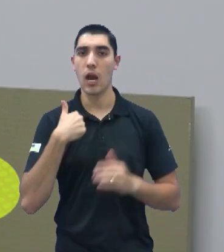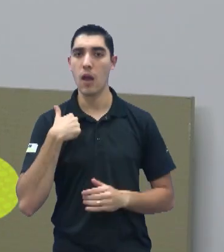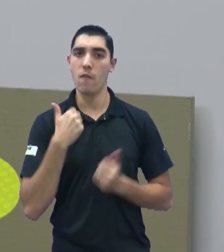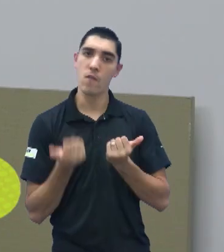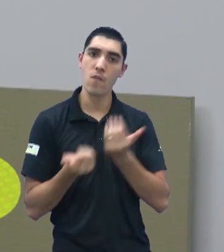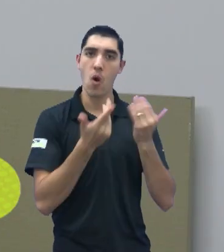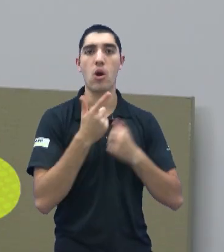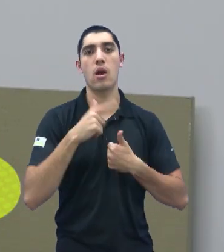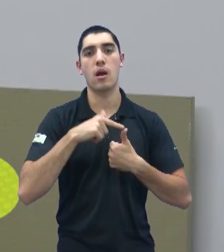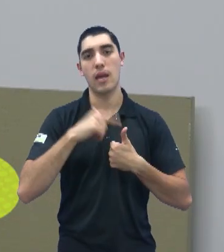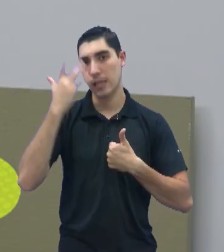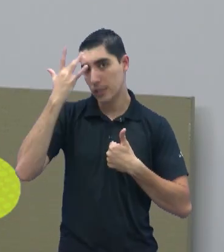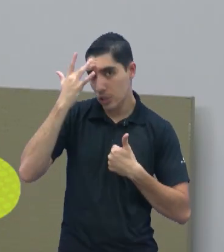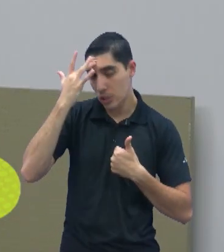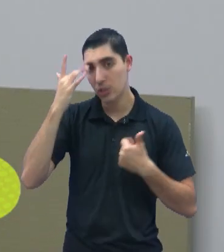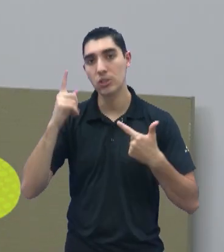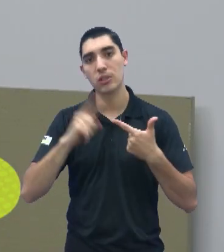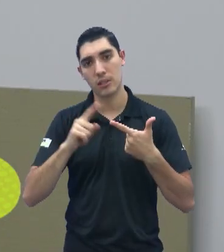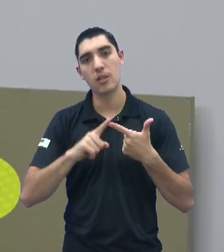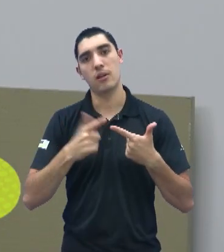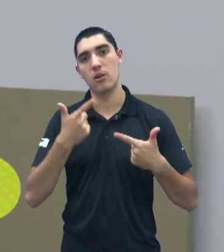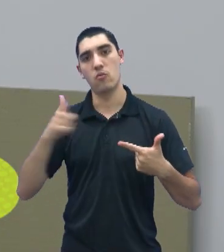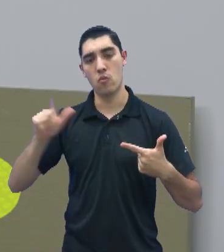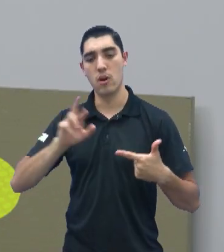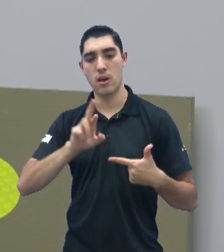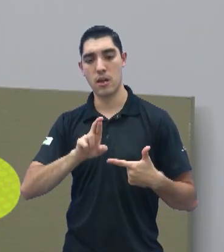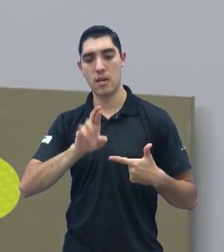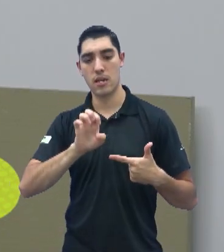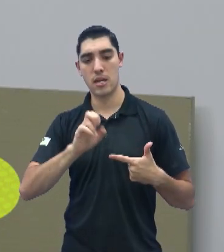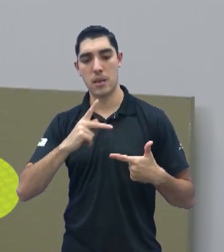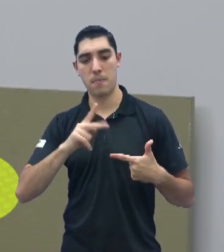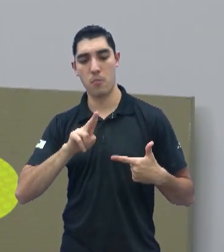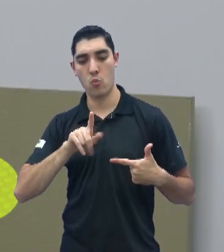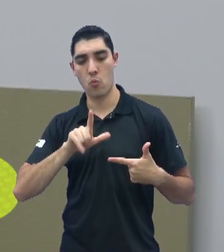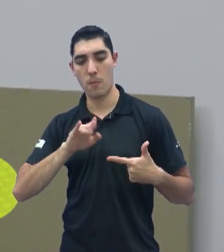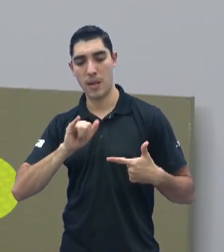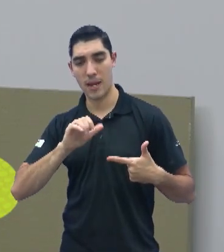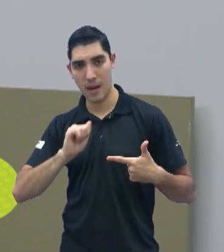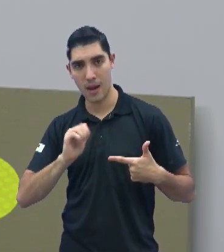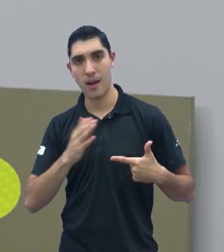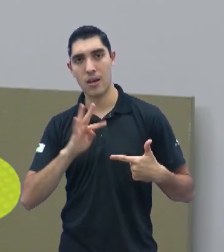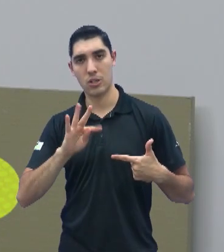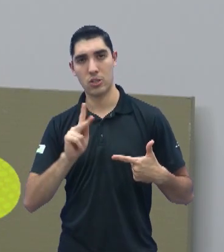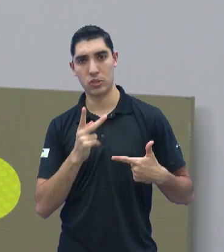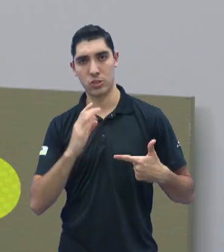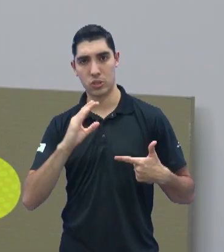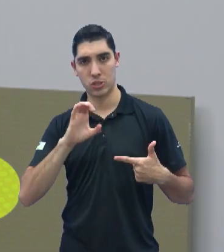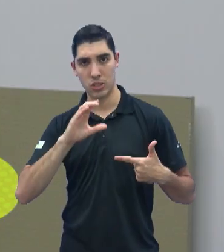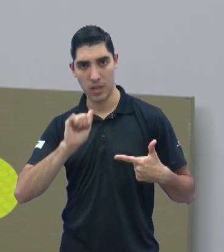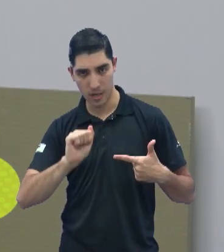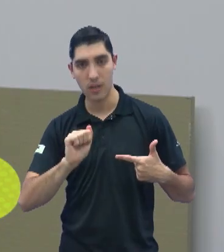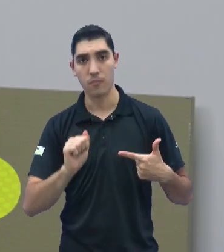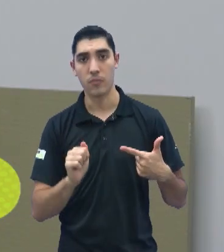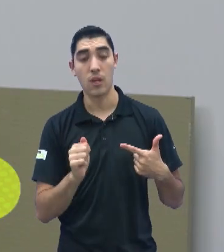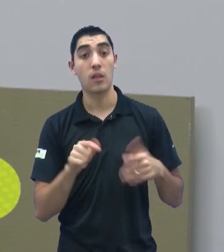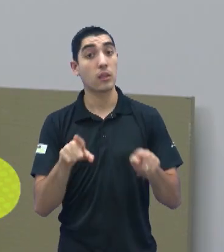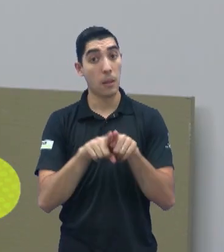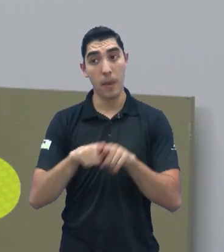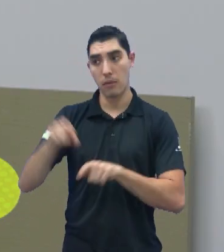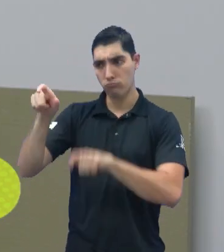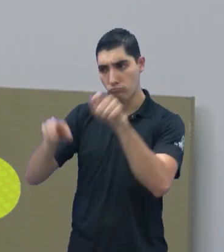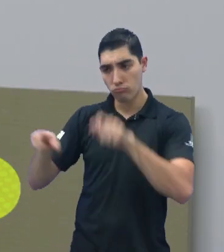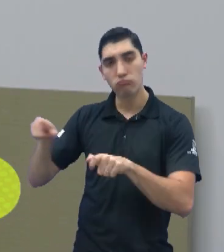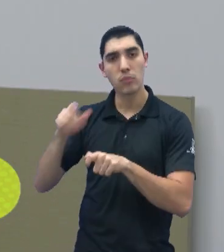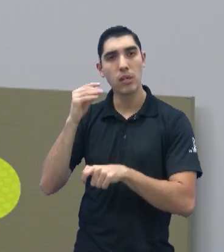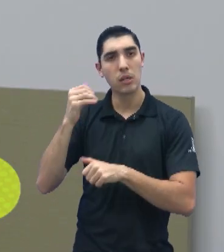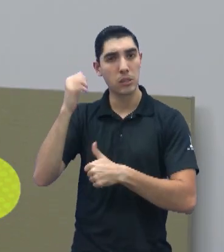na Índia, joguei na República Tcheca, tive algumas experiências bem legais, joguei com, cara, jogadores que nem imaginava na minha vida que eu um